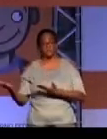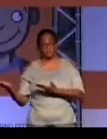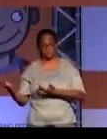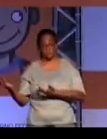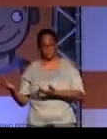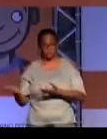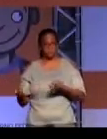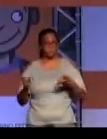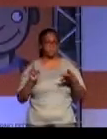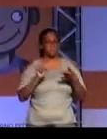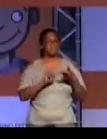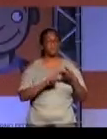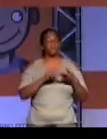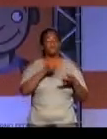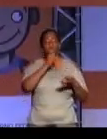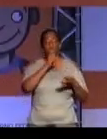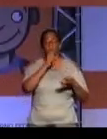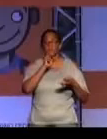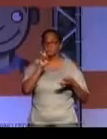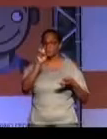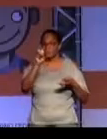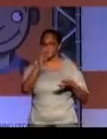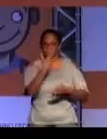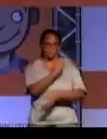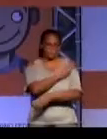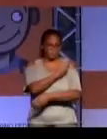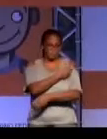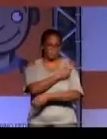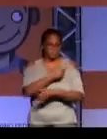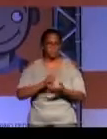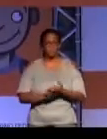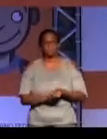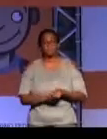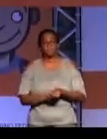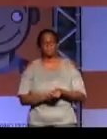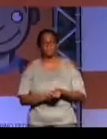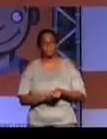adolescentes, para idosos são 5 vacinas, portanto,